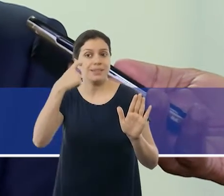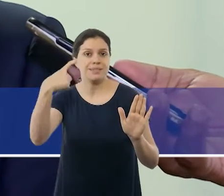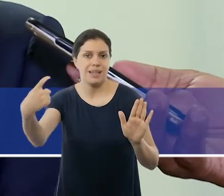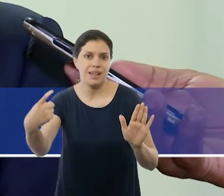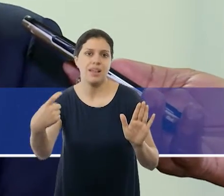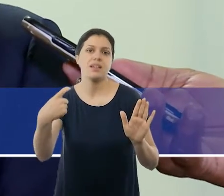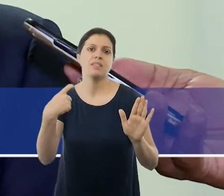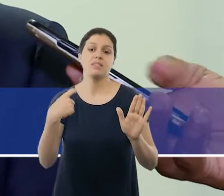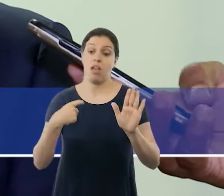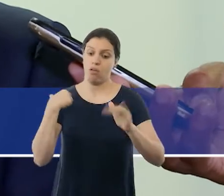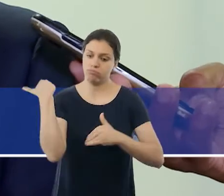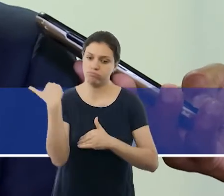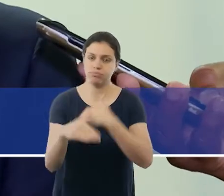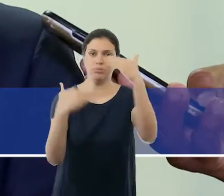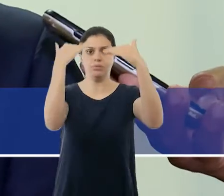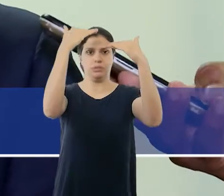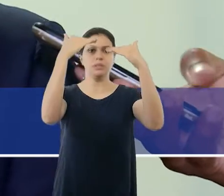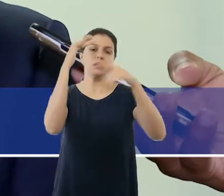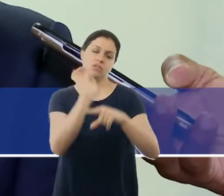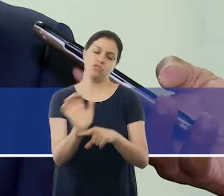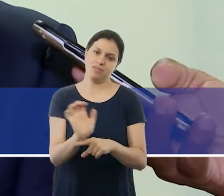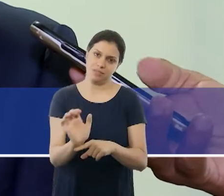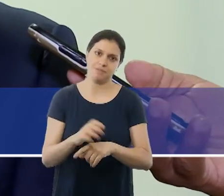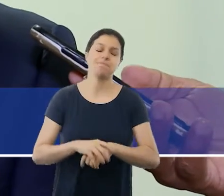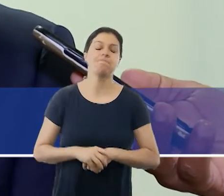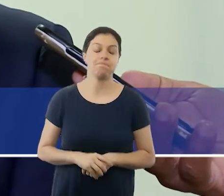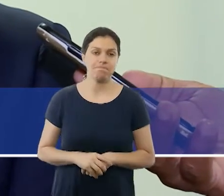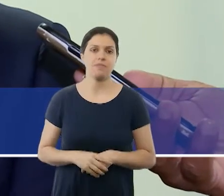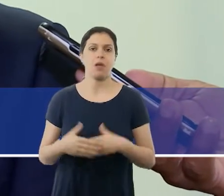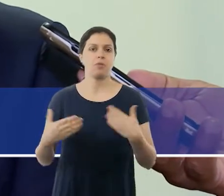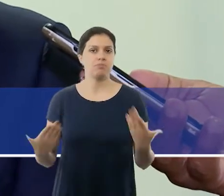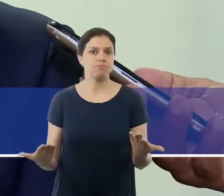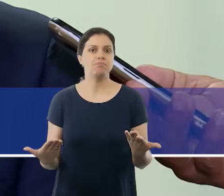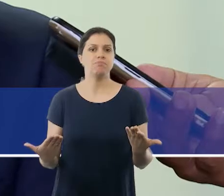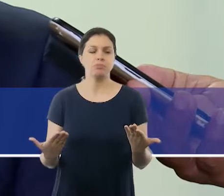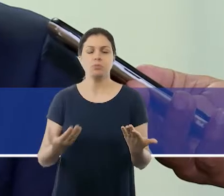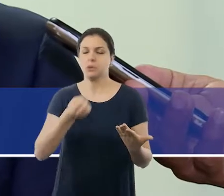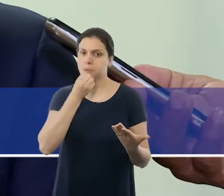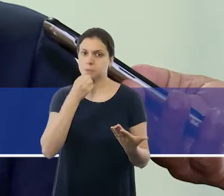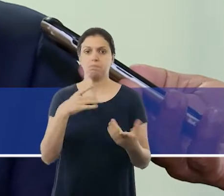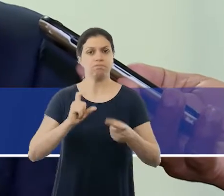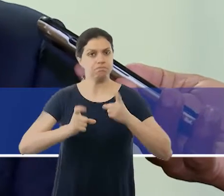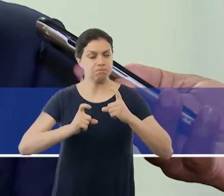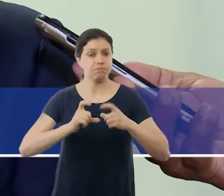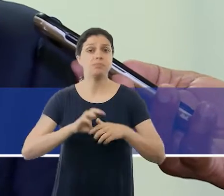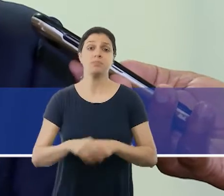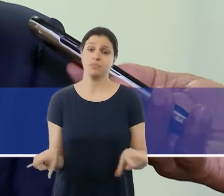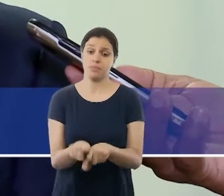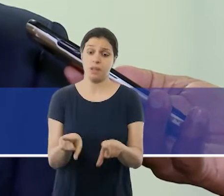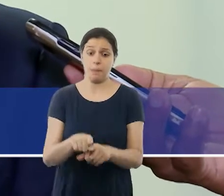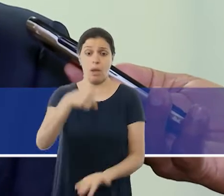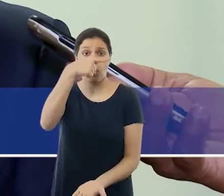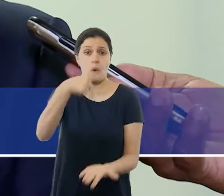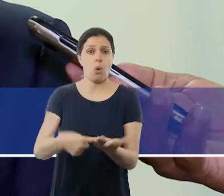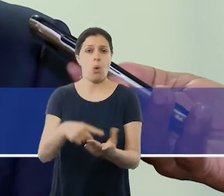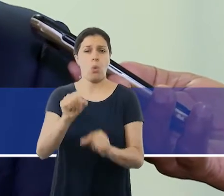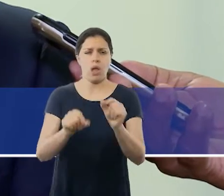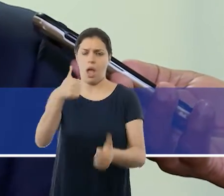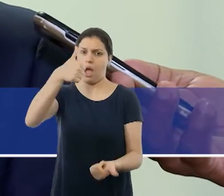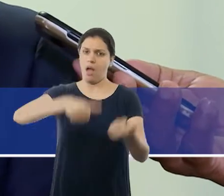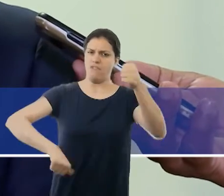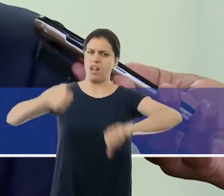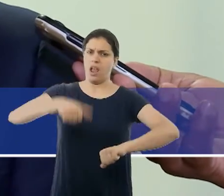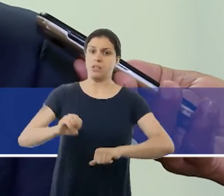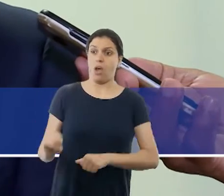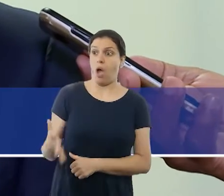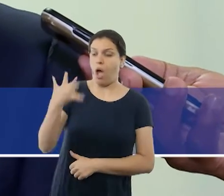demonstra que tem interesse que esse setor também avance no desenvolvimento no estado. Então, muito positiva a nossa pauta. Também um